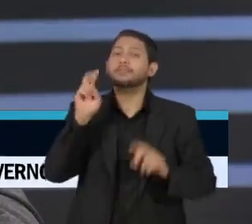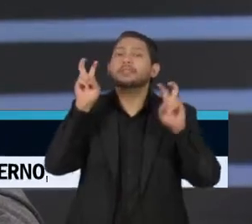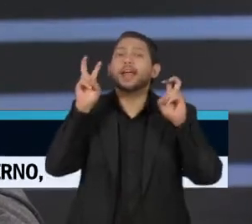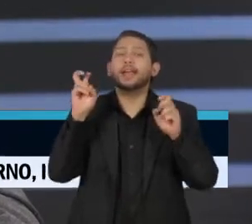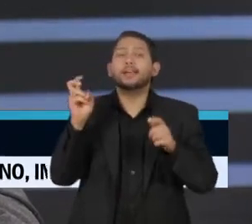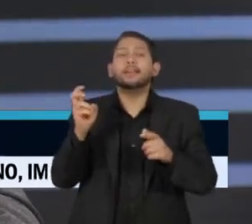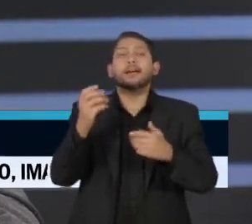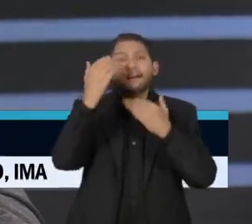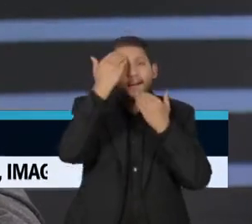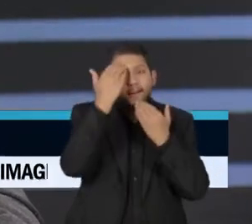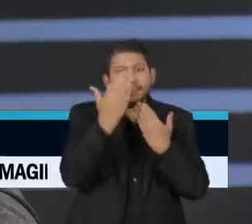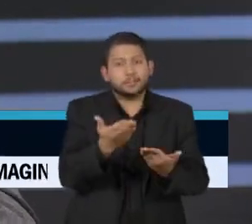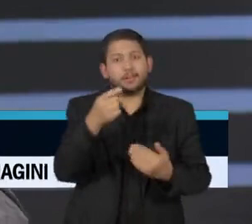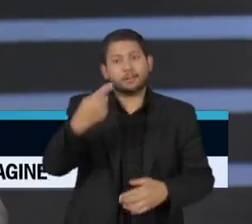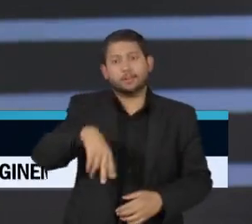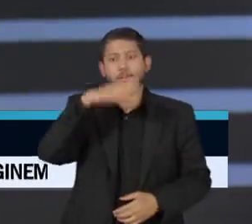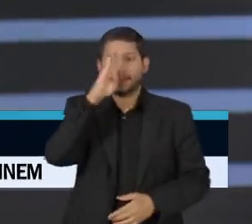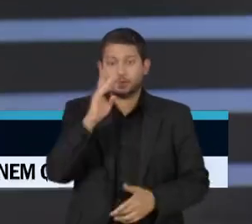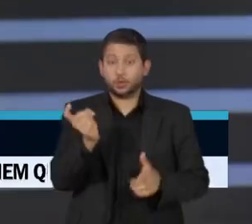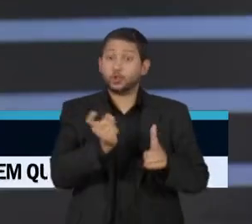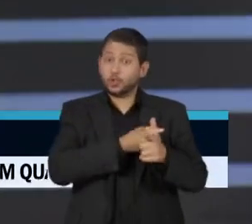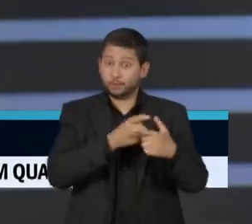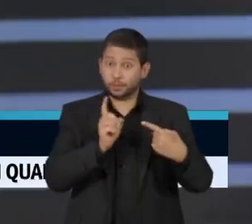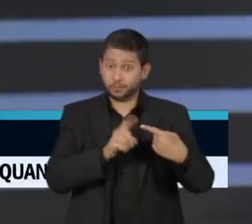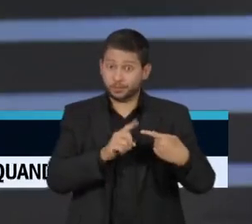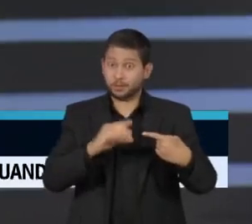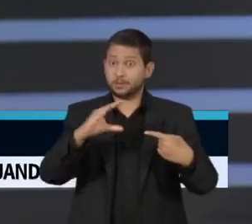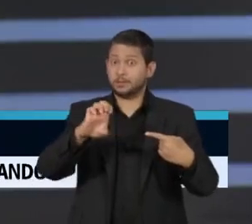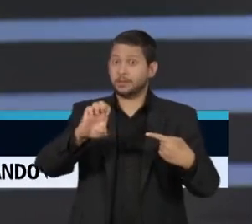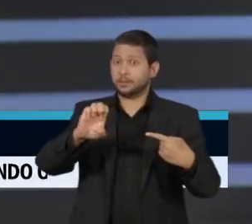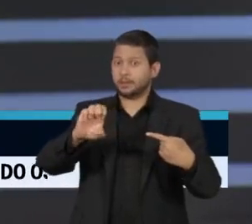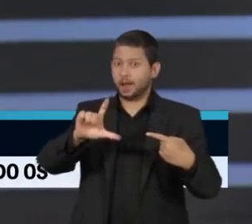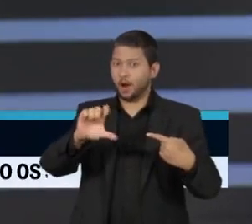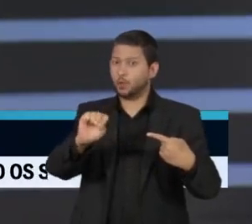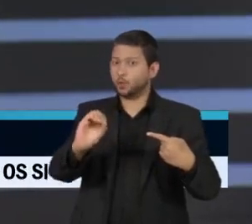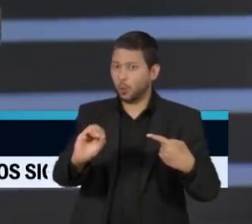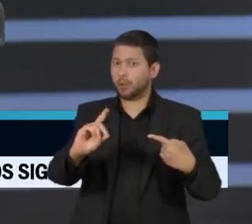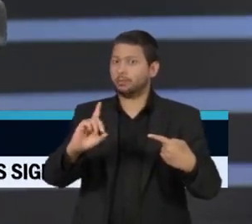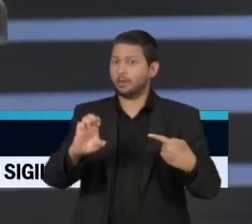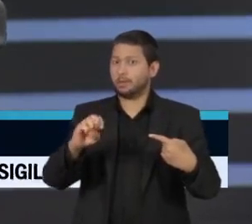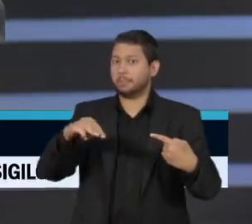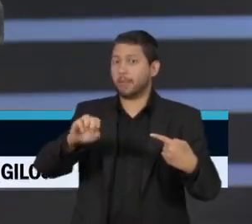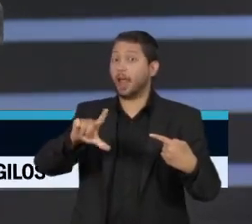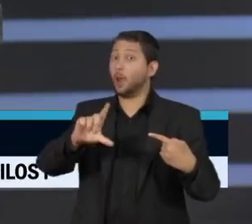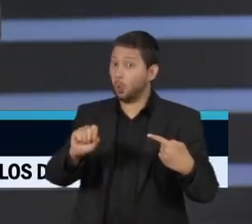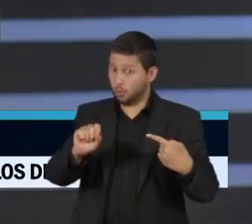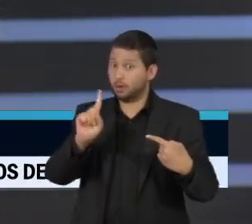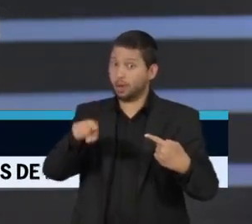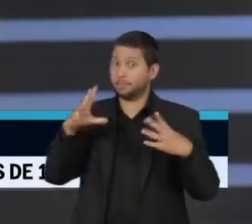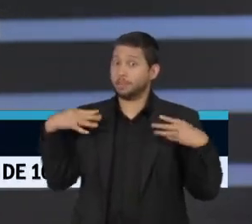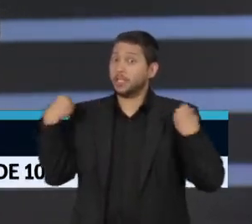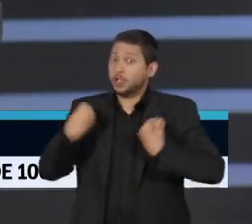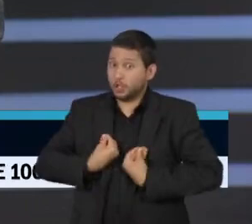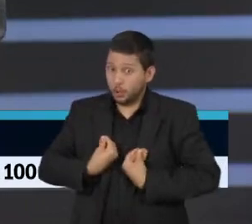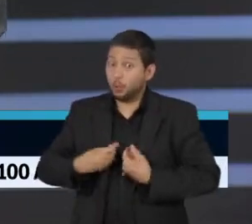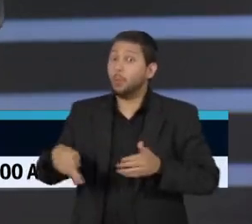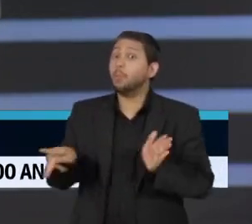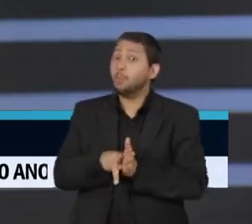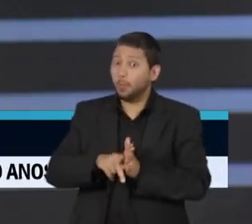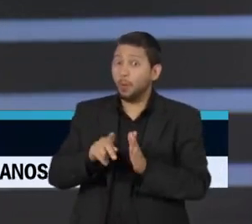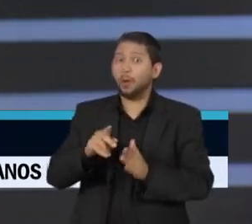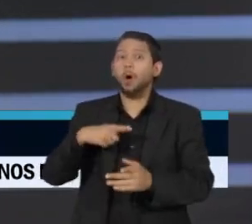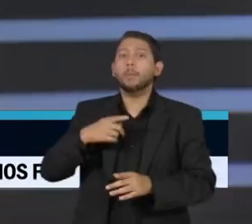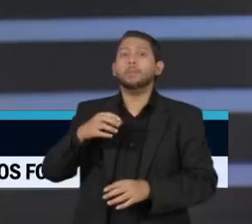aqui no Brasil acho que Histórias Um bom Ministro Celso de Melo que quando foi era o decano do Suprema corte